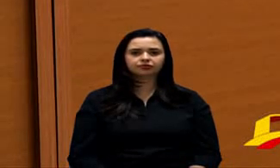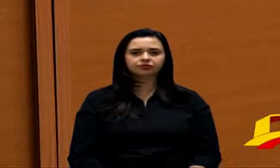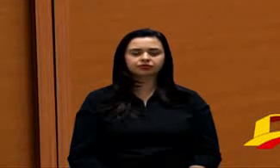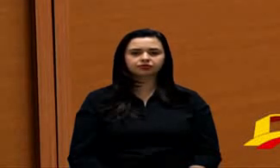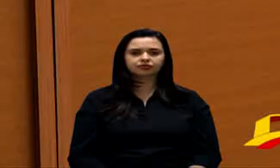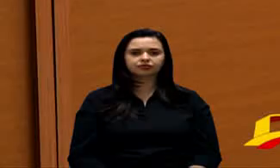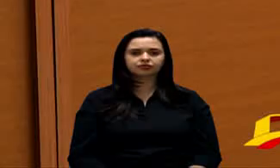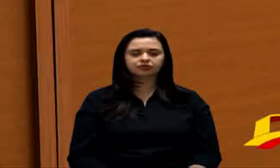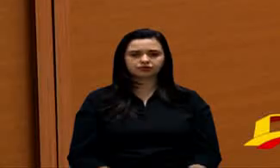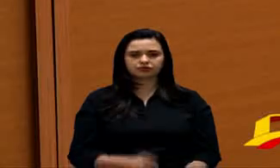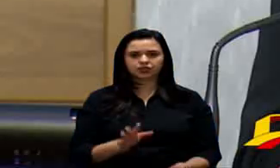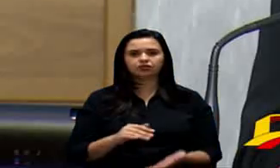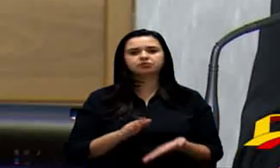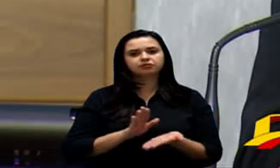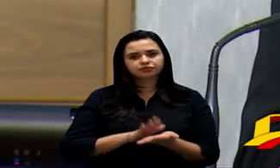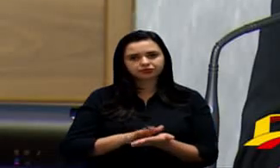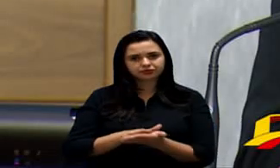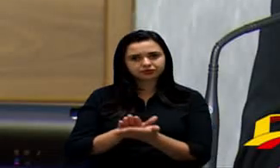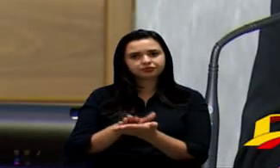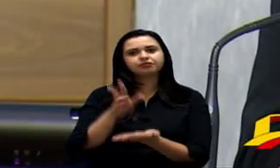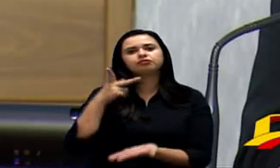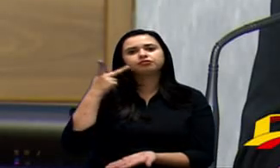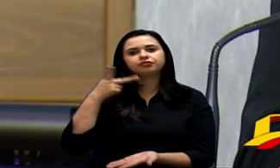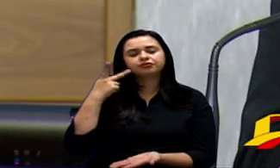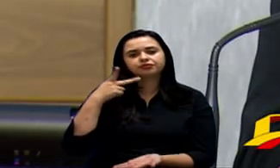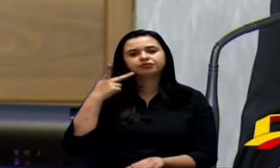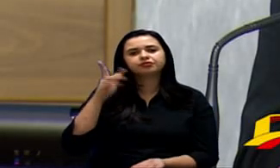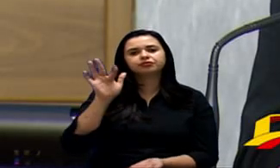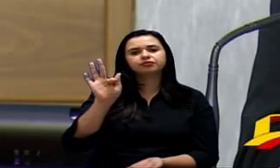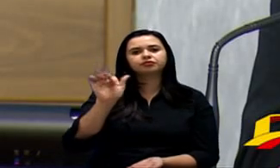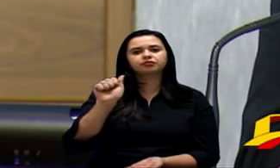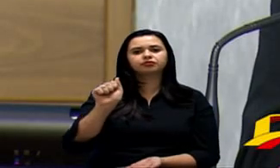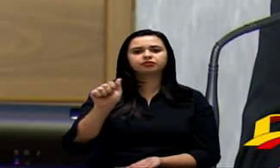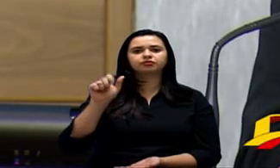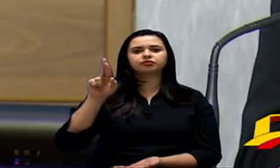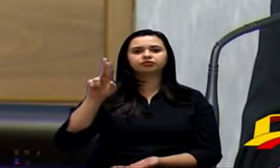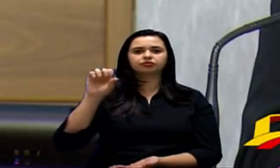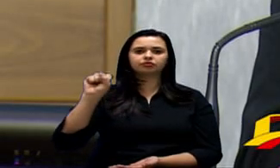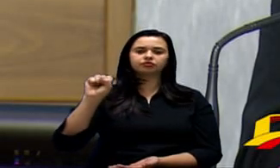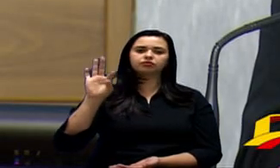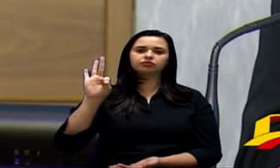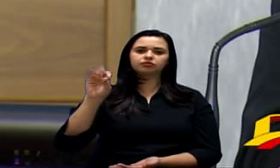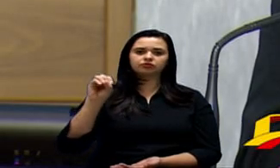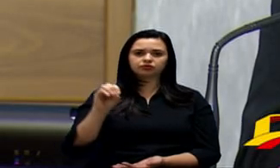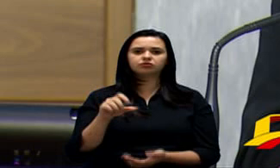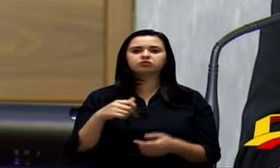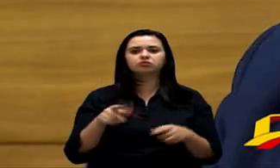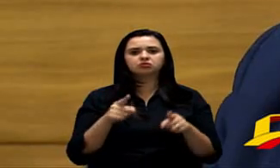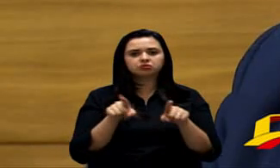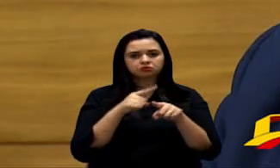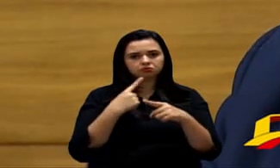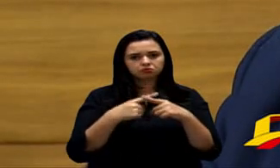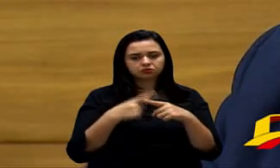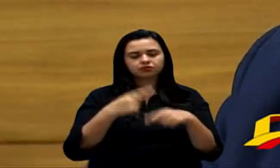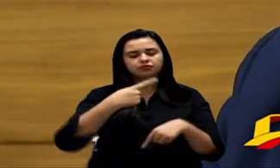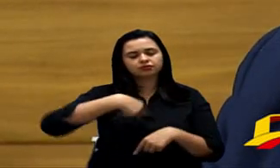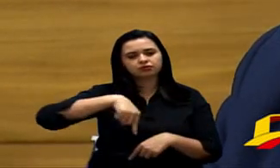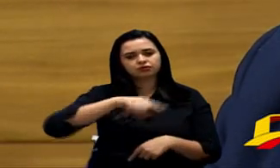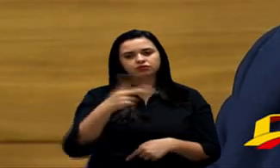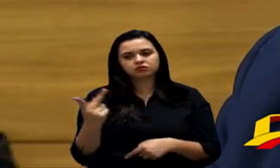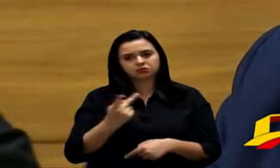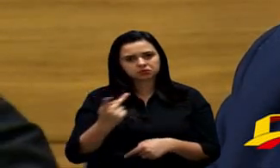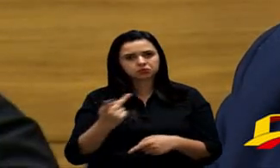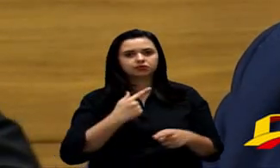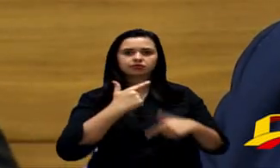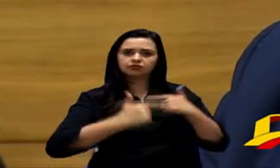Eu só quero parabenizar o vereador Fausto Pérez, porque nós construímos juntos essa audiência pública. Então, é só para que a gente